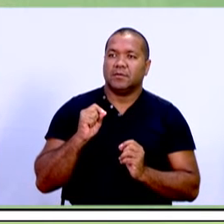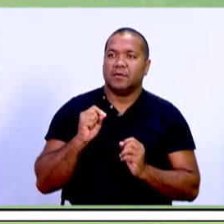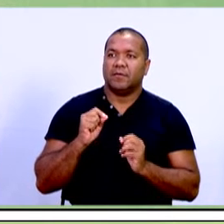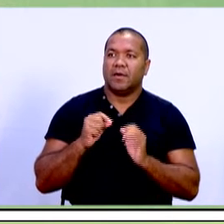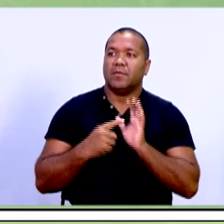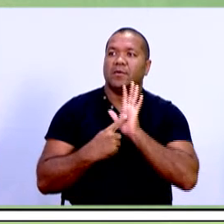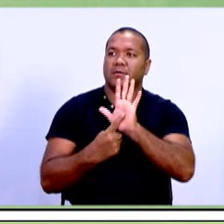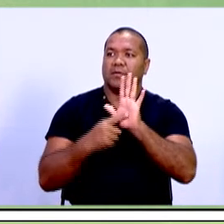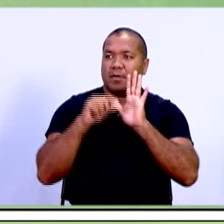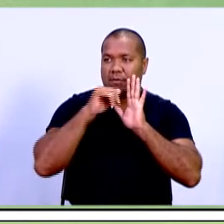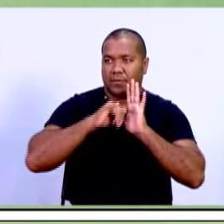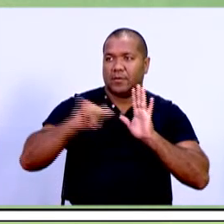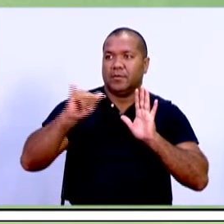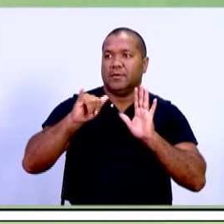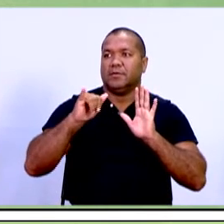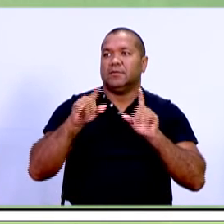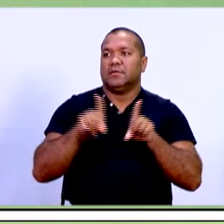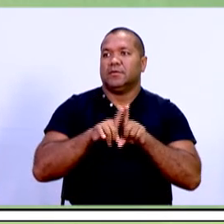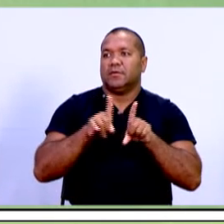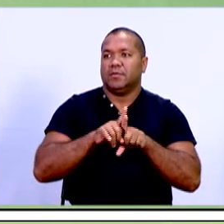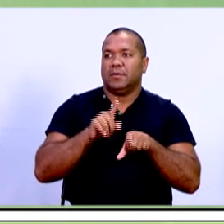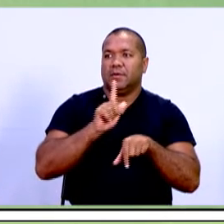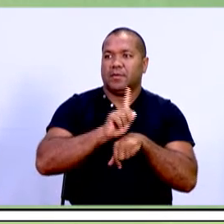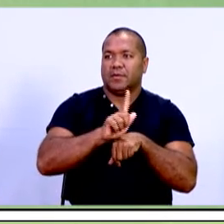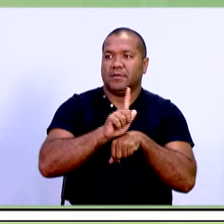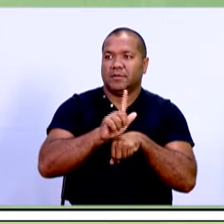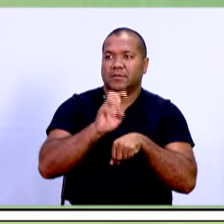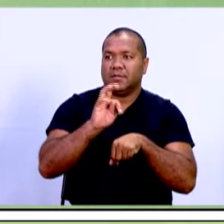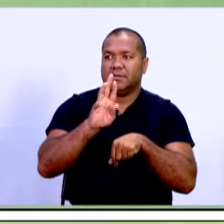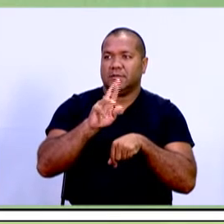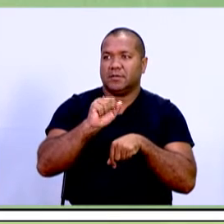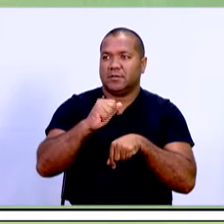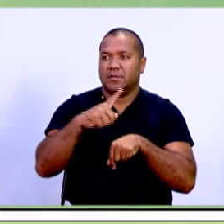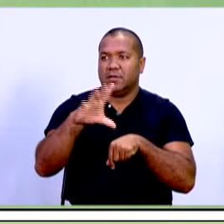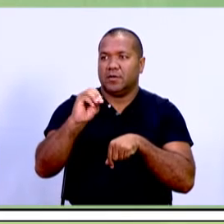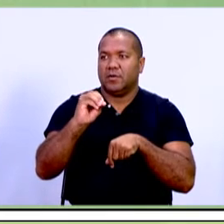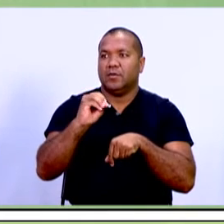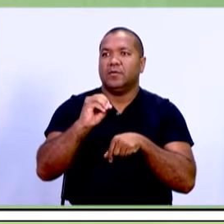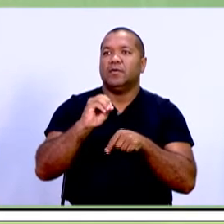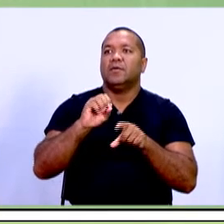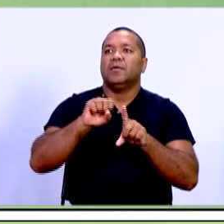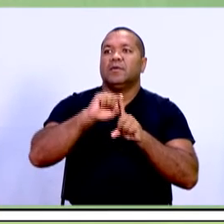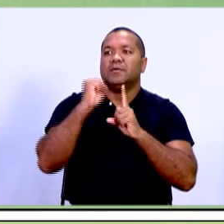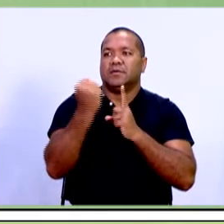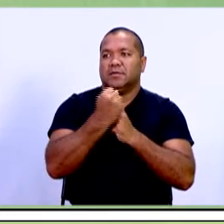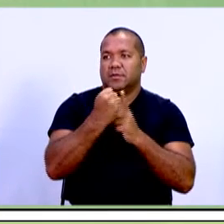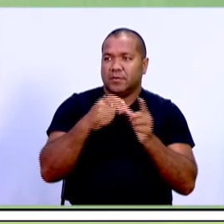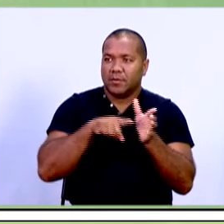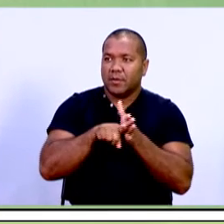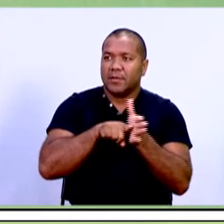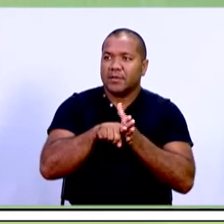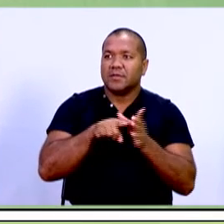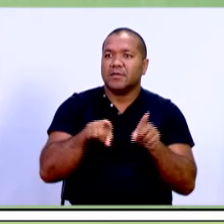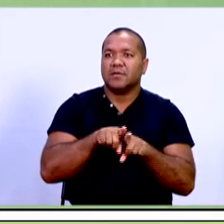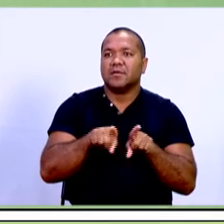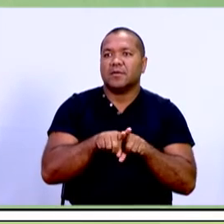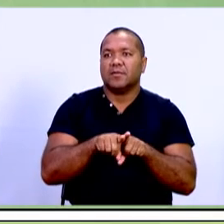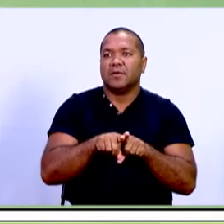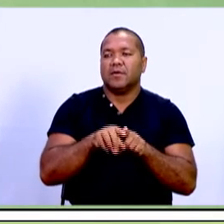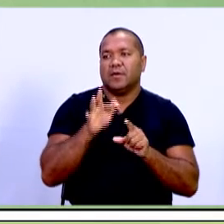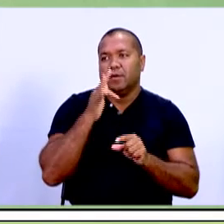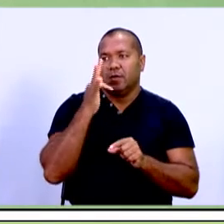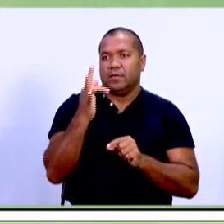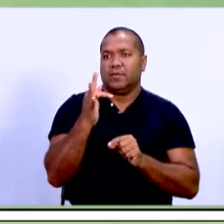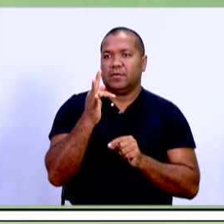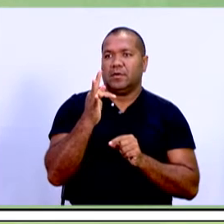também para a gestão, para a extensão e assistência social e para a pesquisa. E,